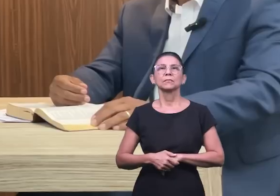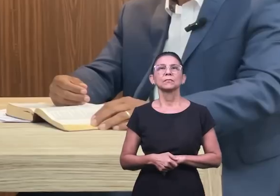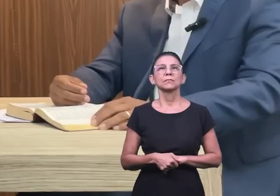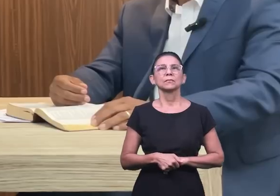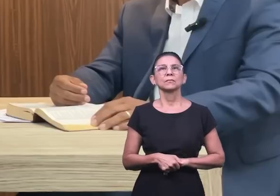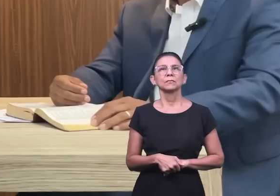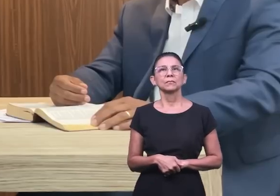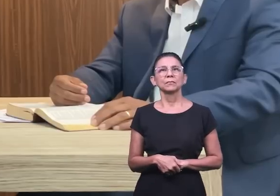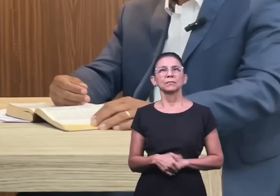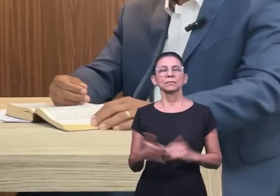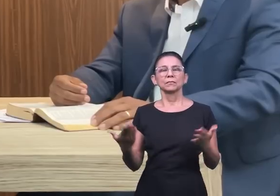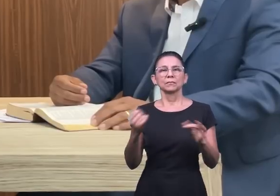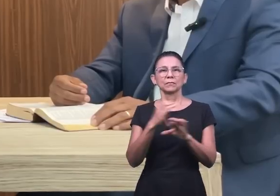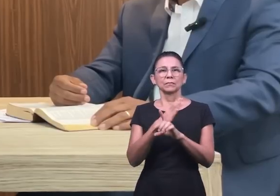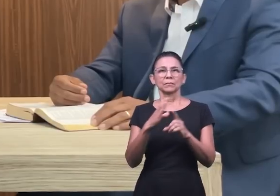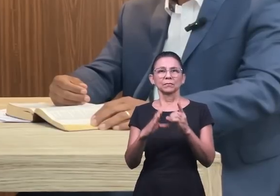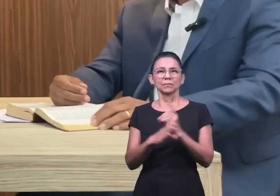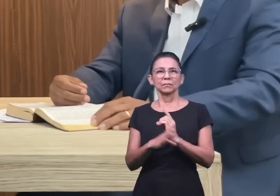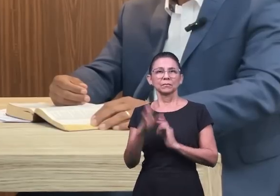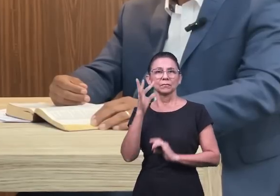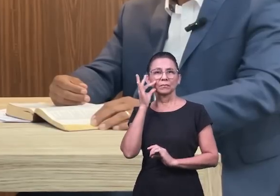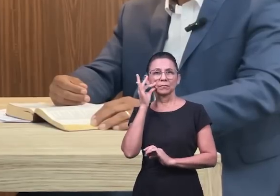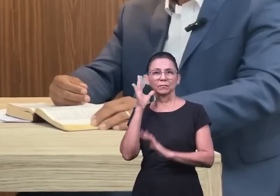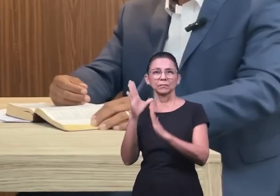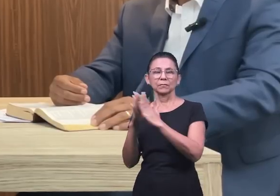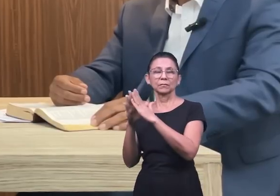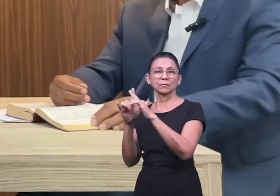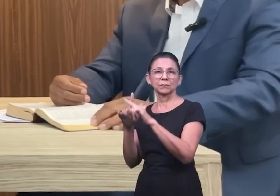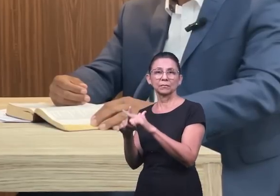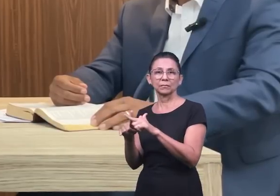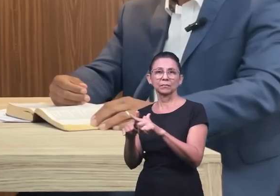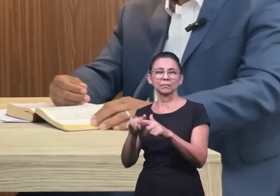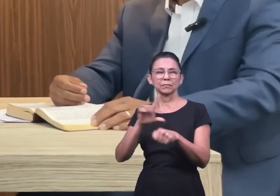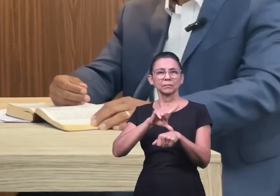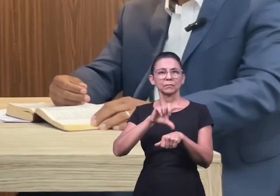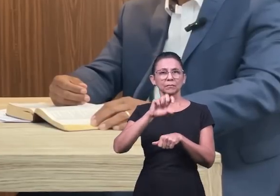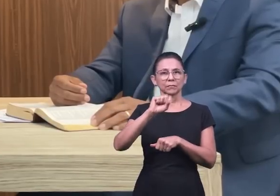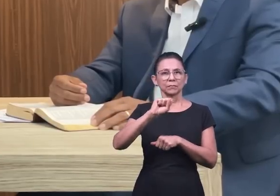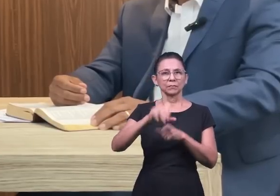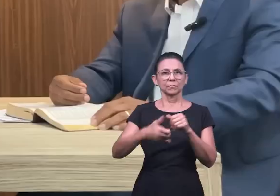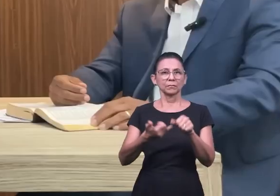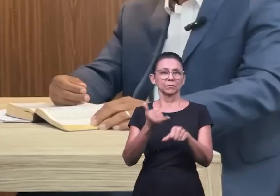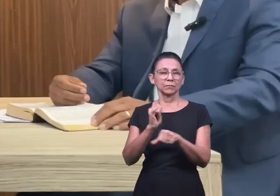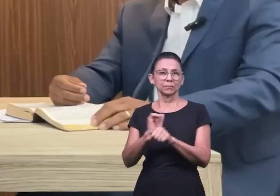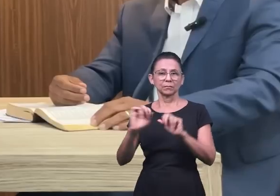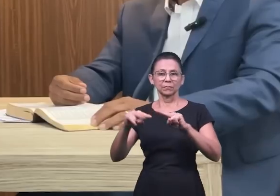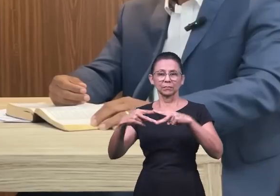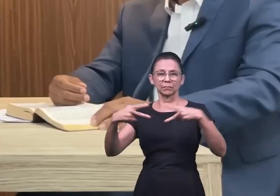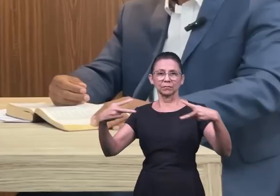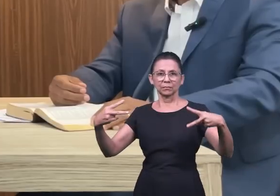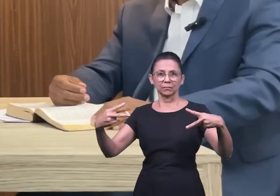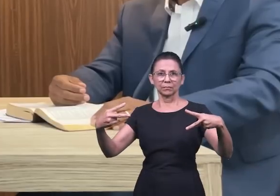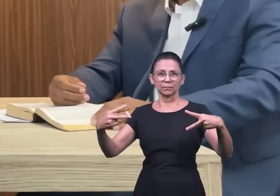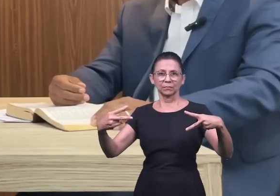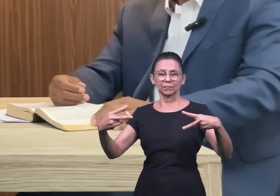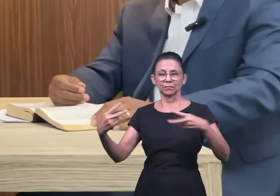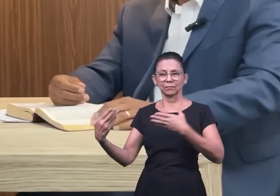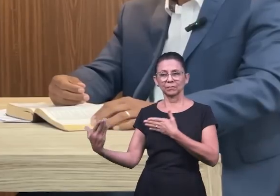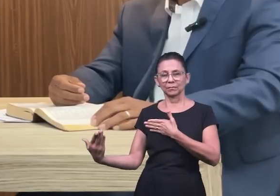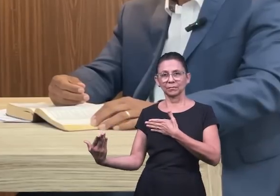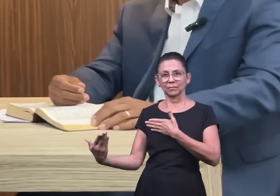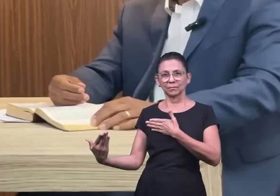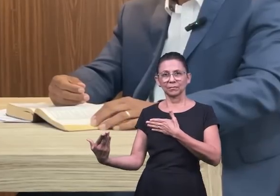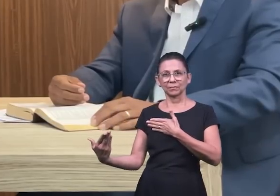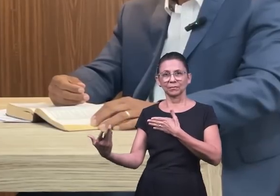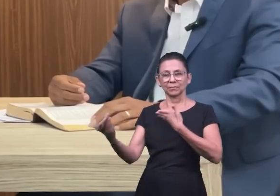na rede social. O pastor Gedeuti tem pedido. Faça a sua inscrição do seu filho, de todos que têm e-mail, faça a inscrição no nosso canal no